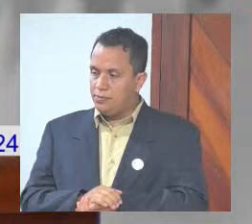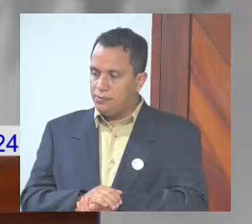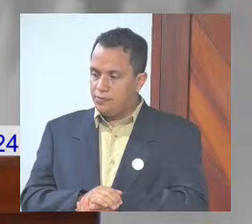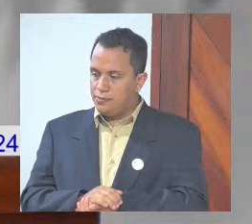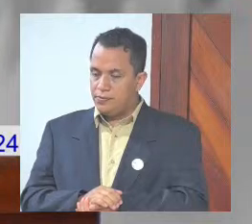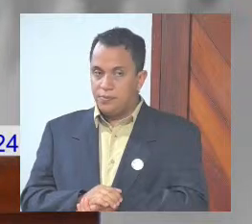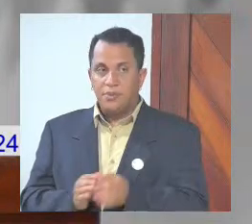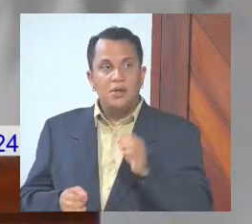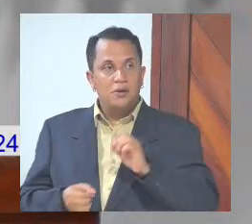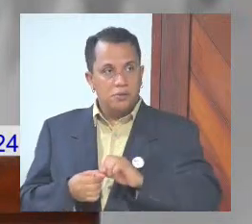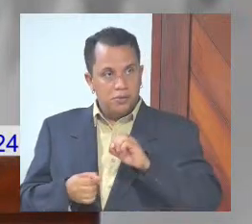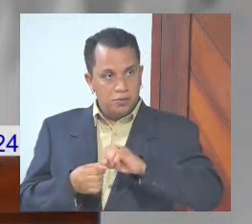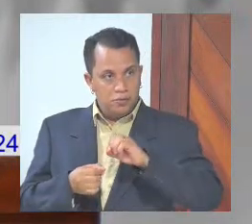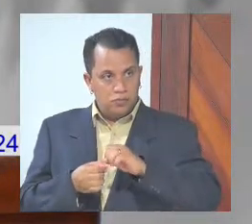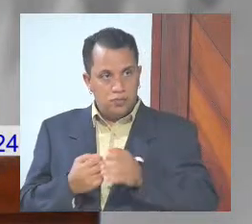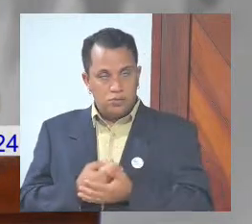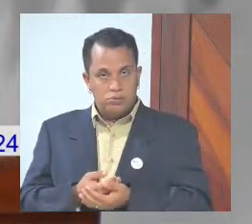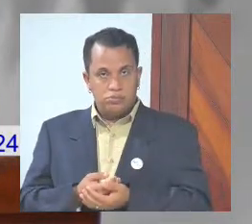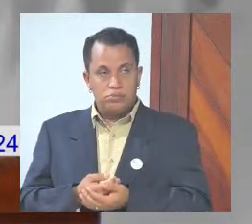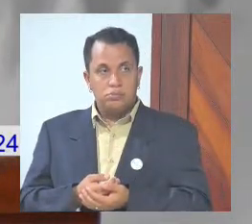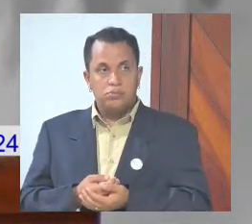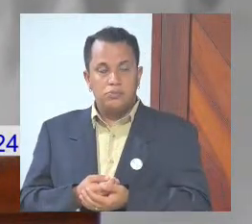E fazer com que ele se